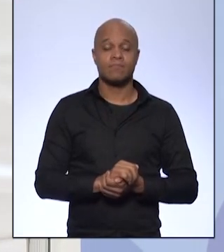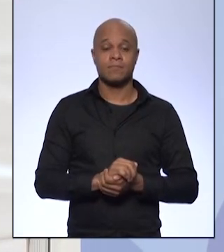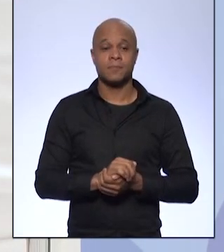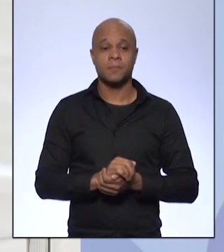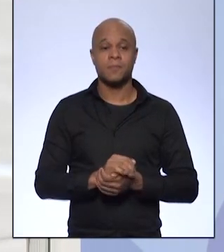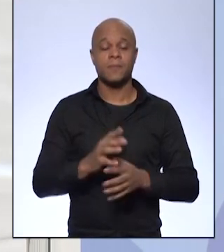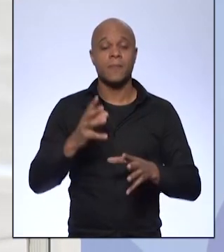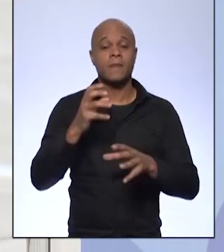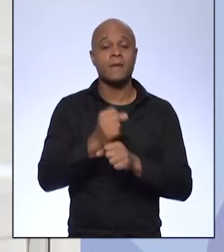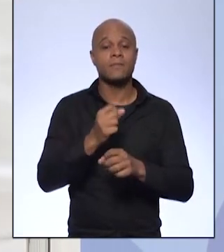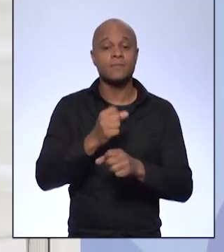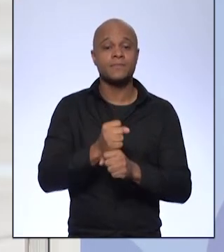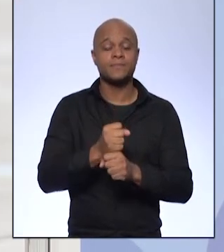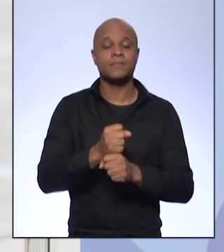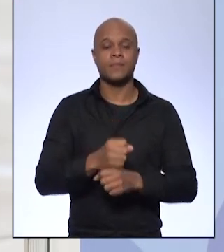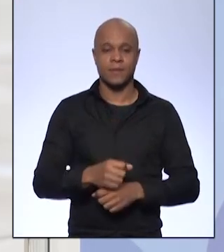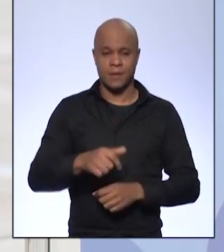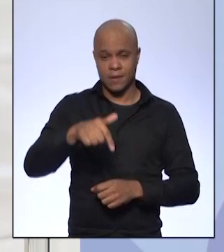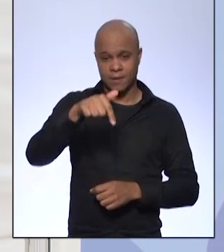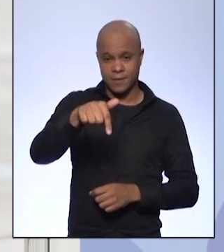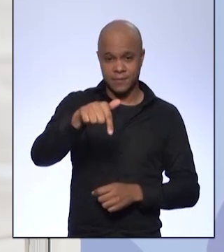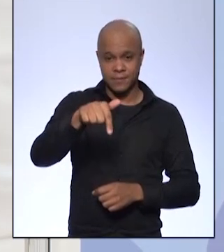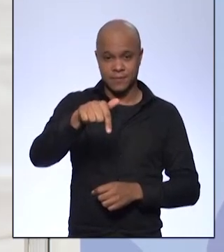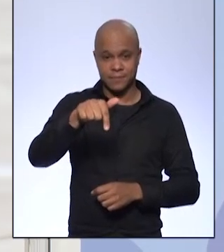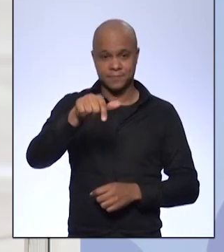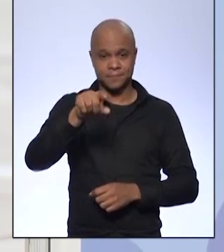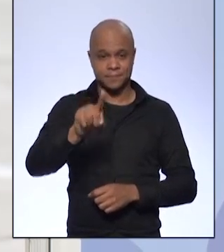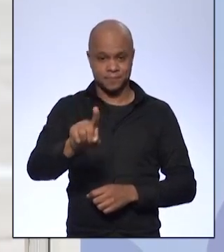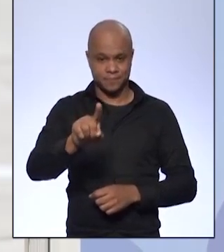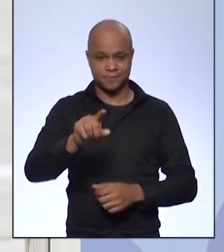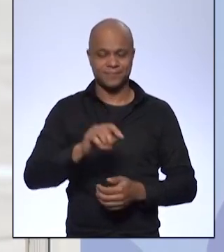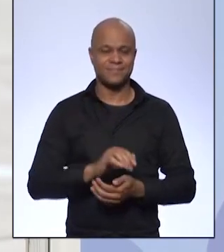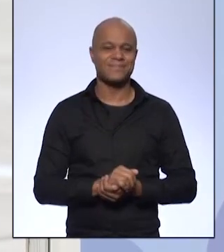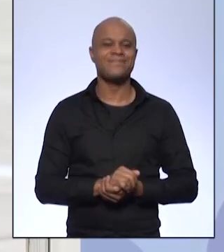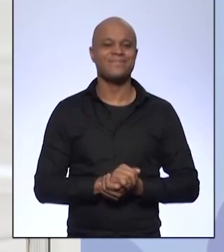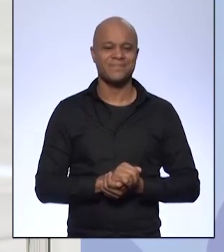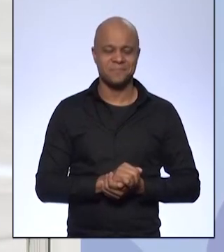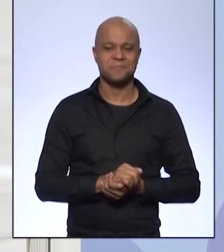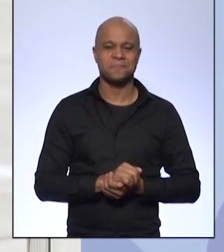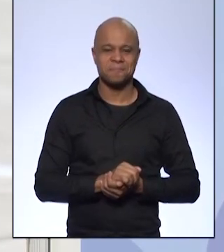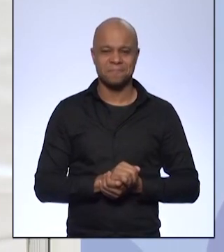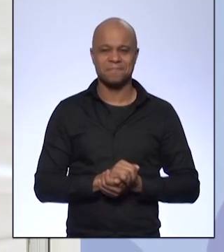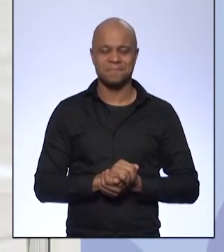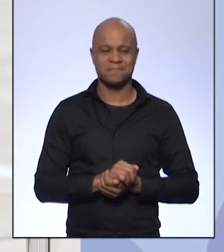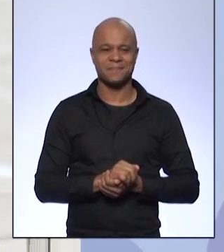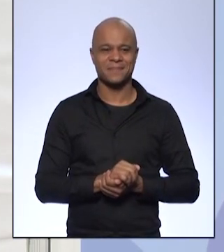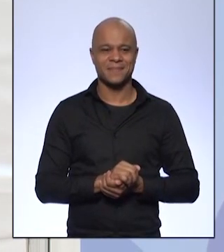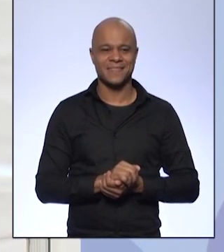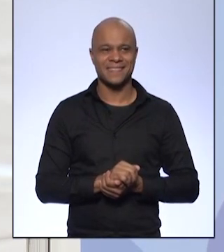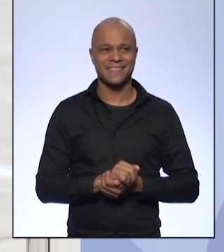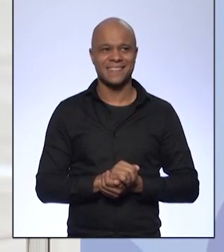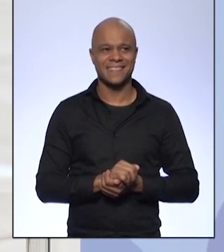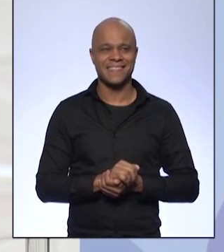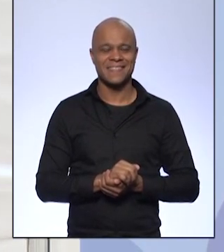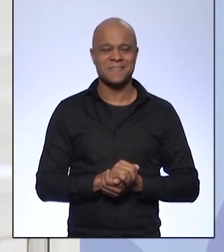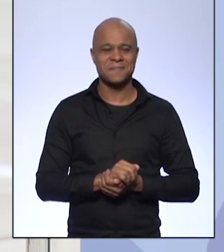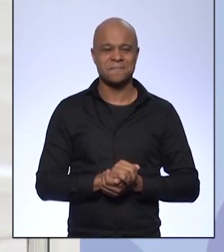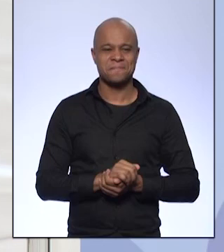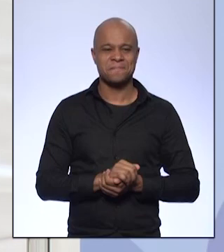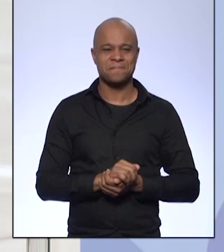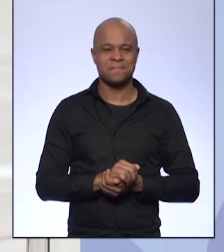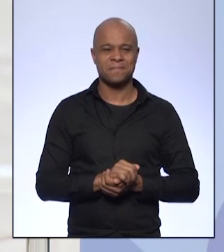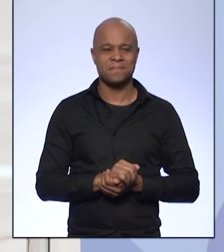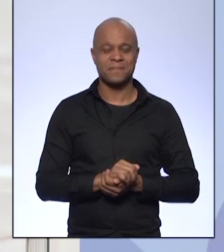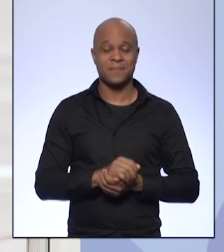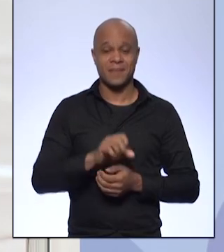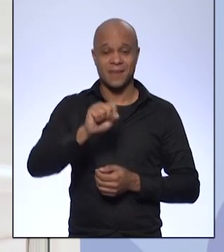S2? 71. Muito bem. Vocês usaram o calculador aí, pessoal? Tenho certeza que sim, né? Agora vamos para